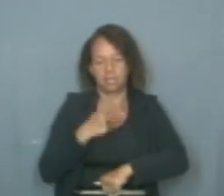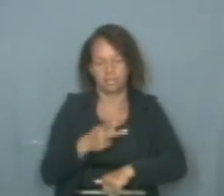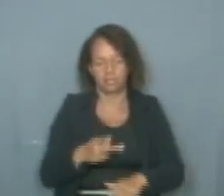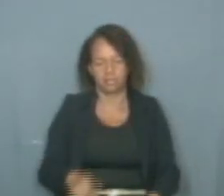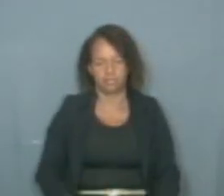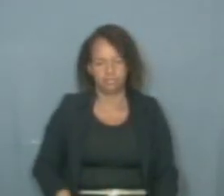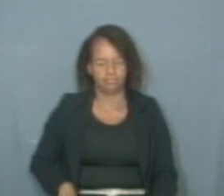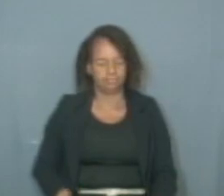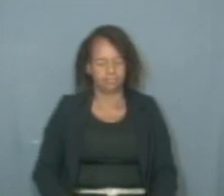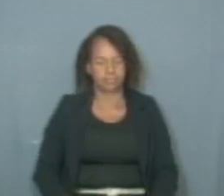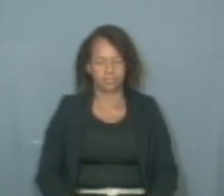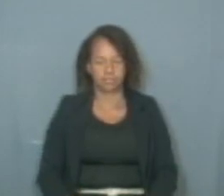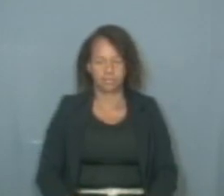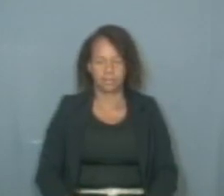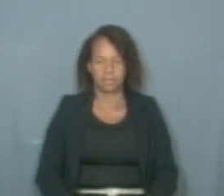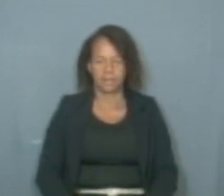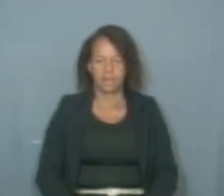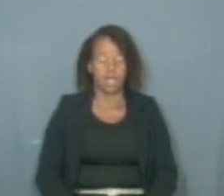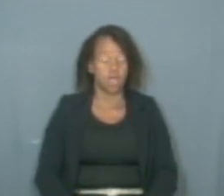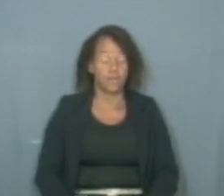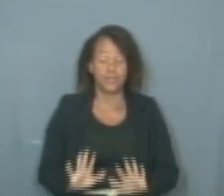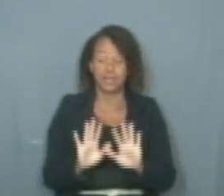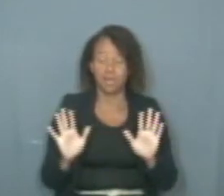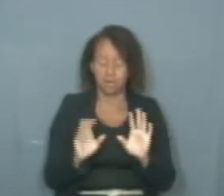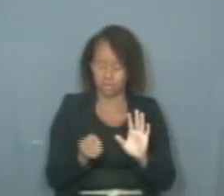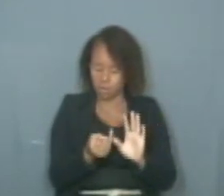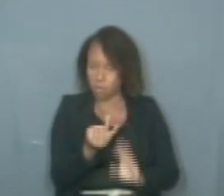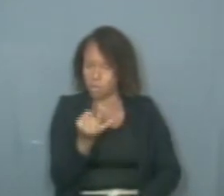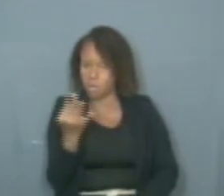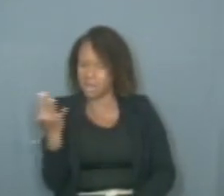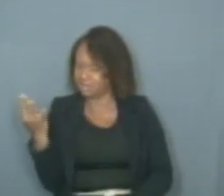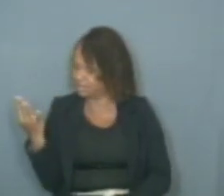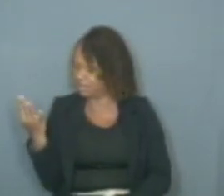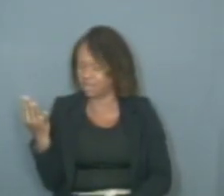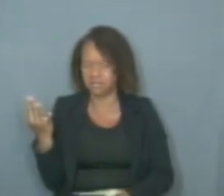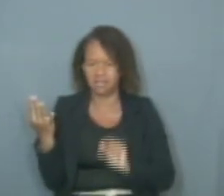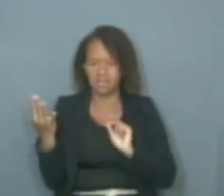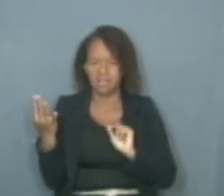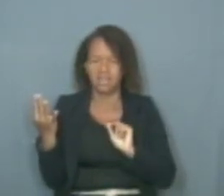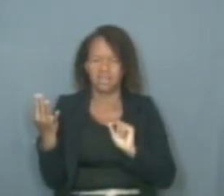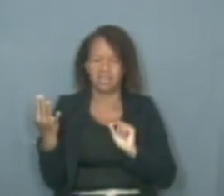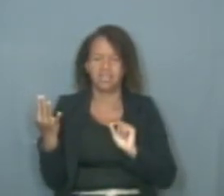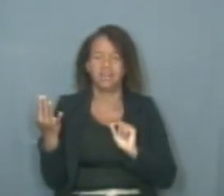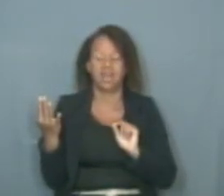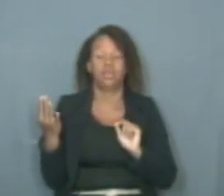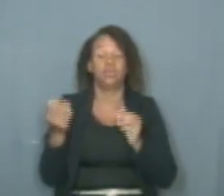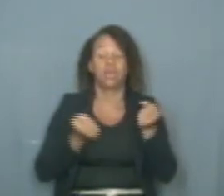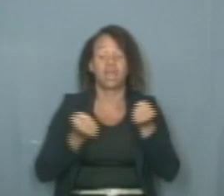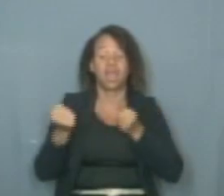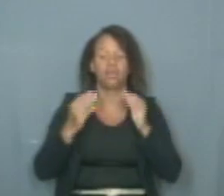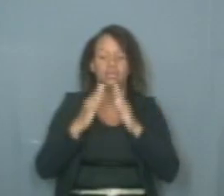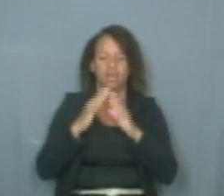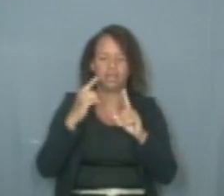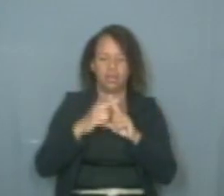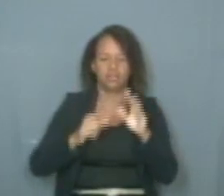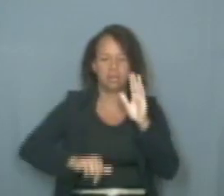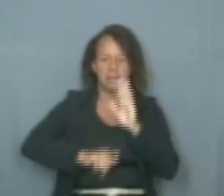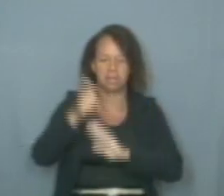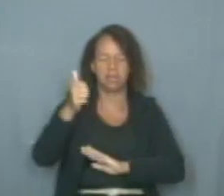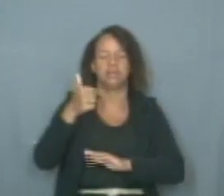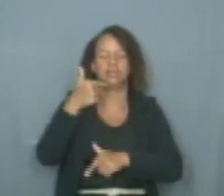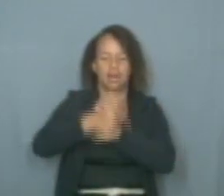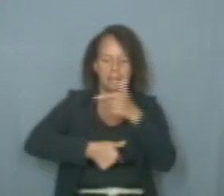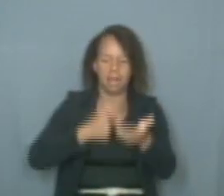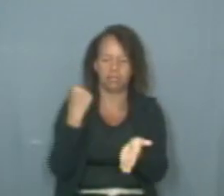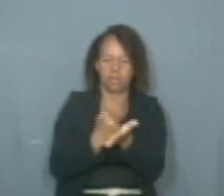Eu não conto, senhoras e senhores, a quantidade de vezes que no carro da igreja, o meu primeiro trabalho de